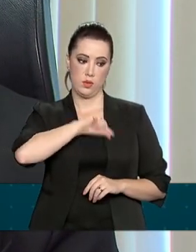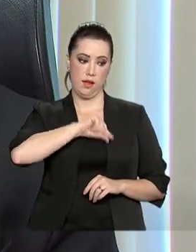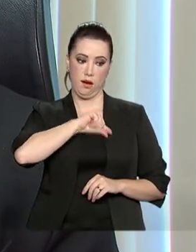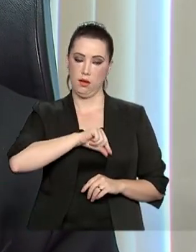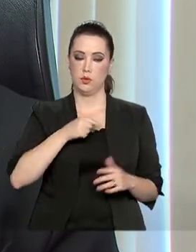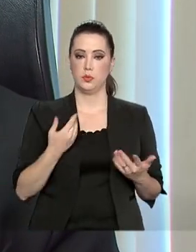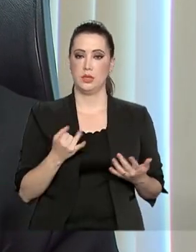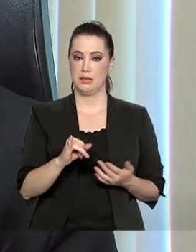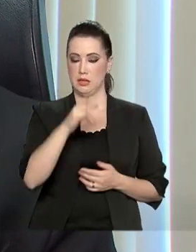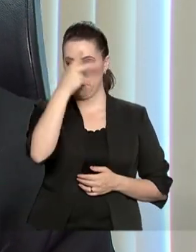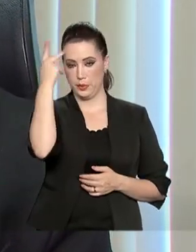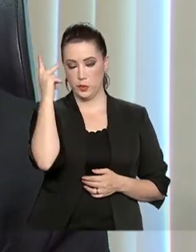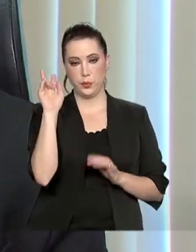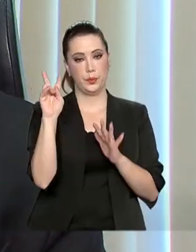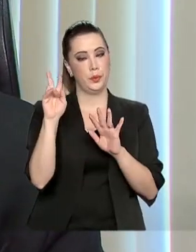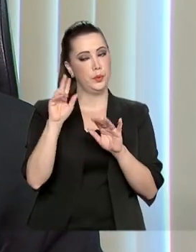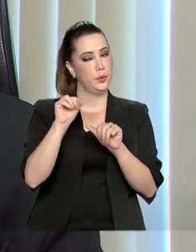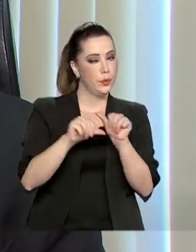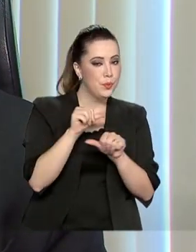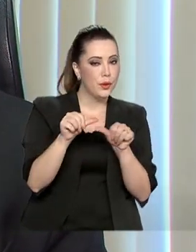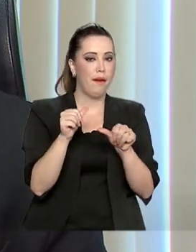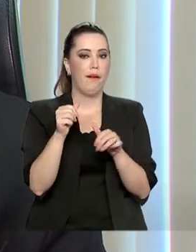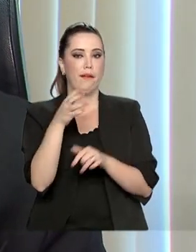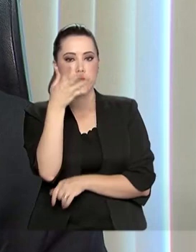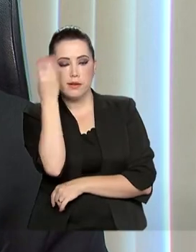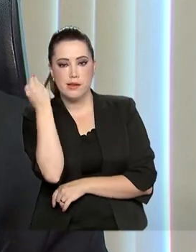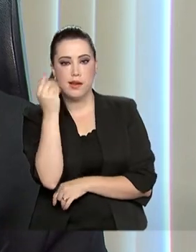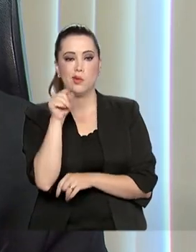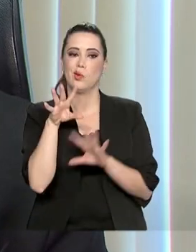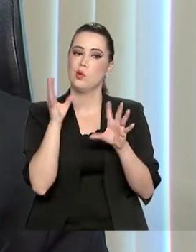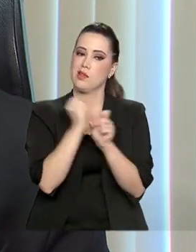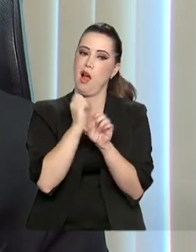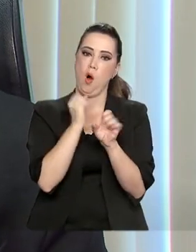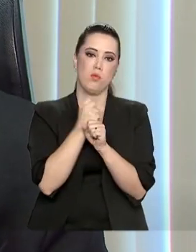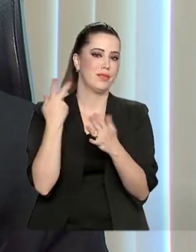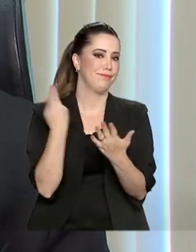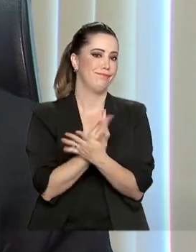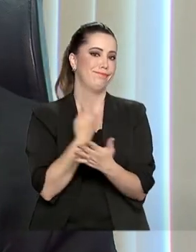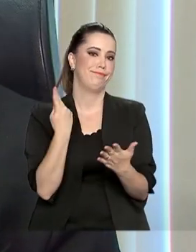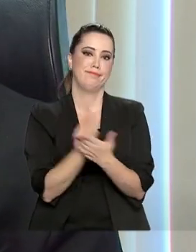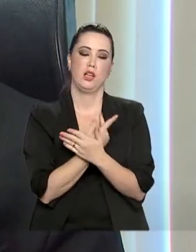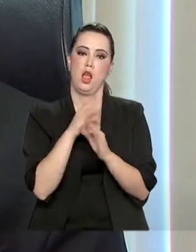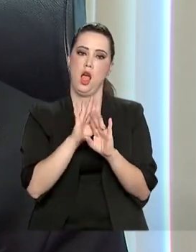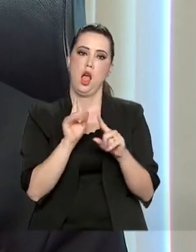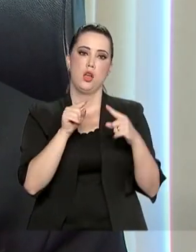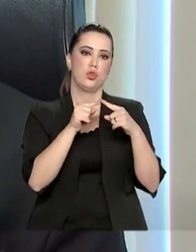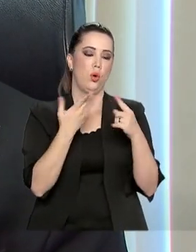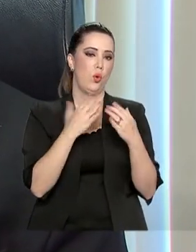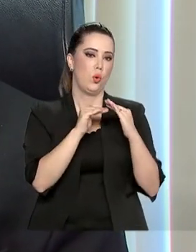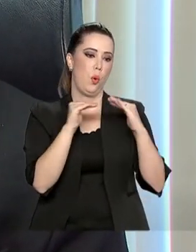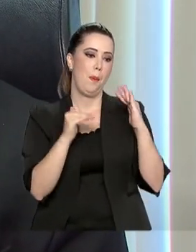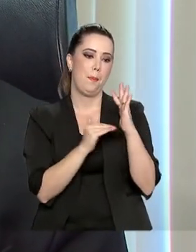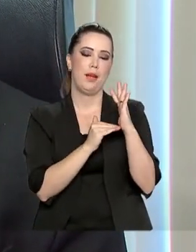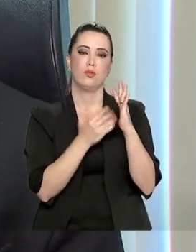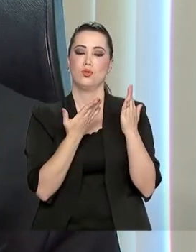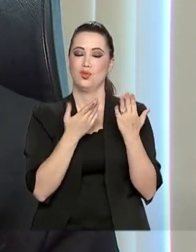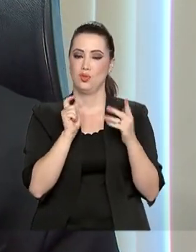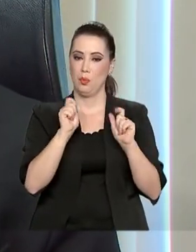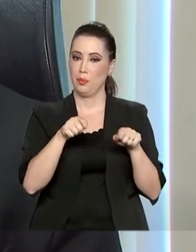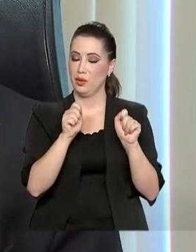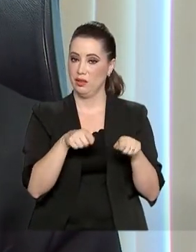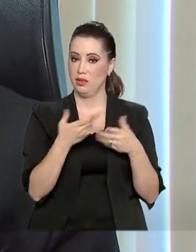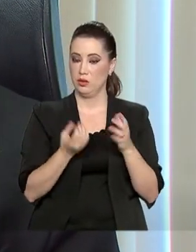Caso ele não faça essa alteração, todos esses cálculos ficarão errados, serão feitos com a base menor do que a devida e